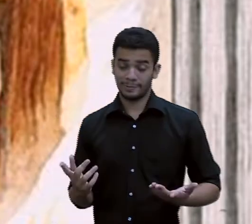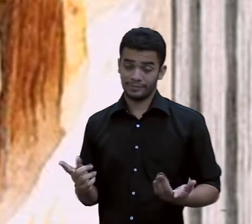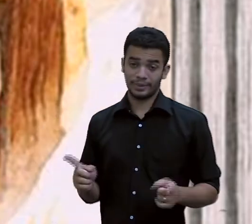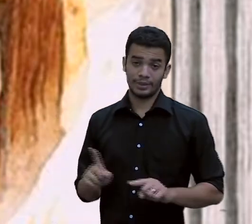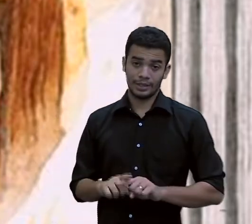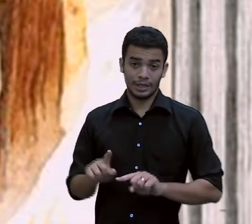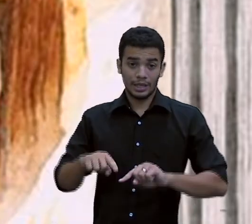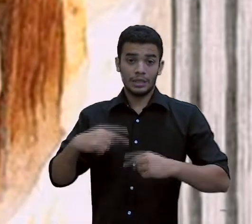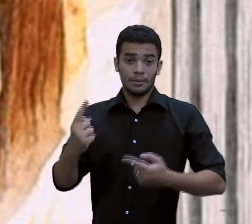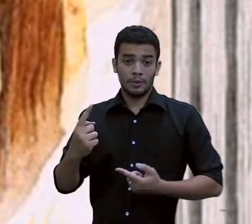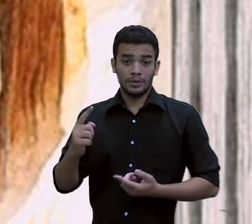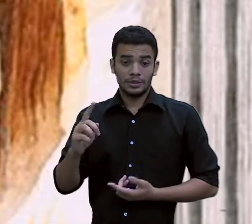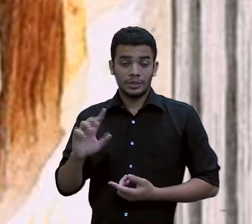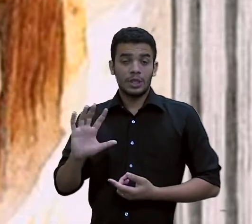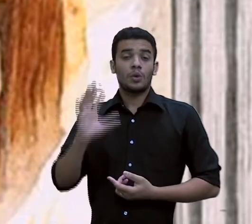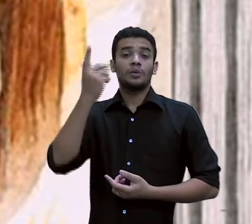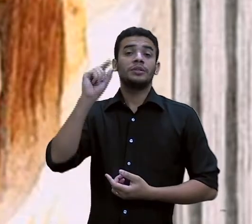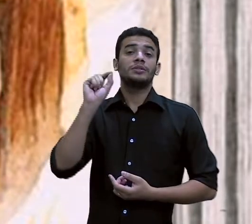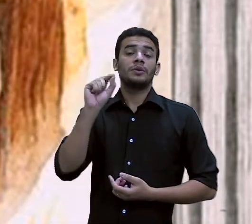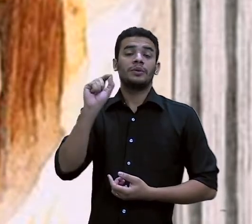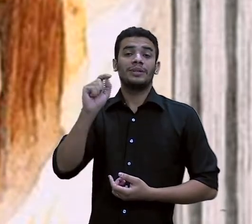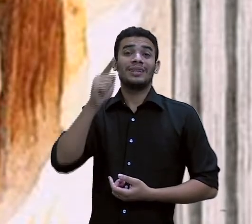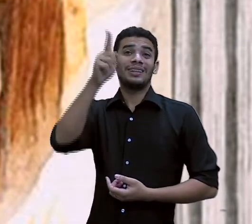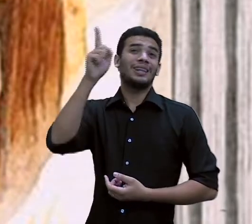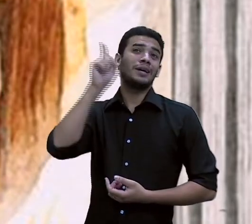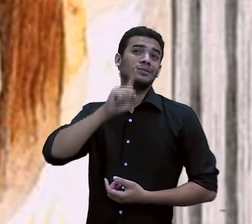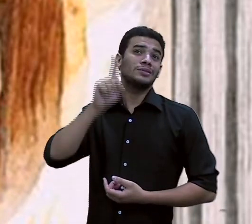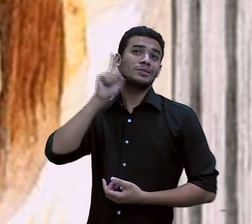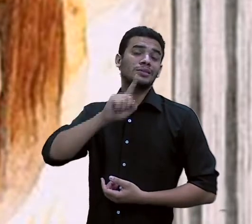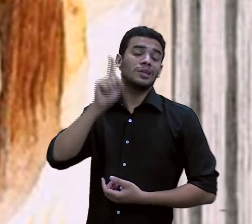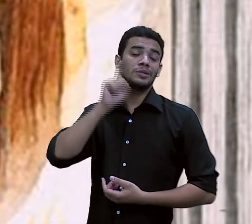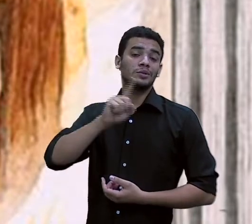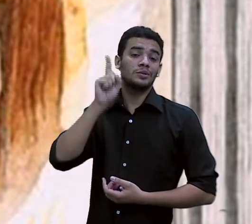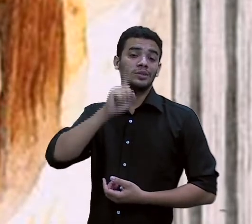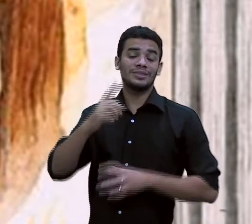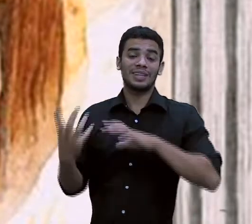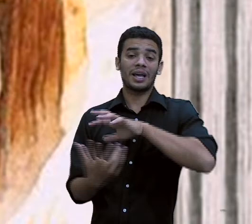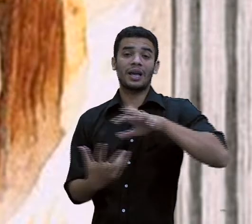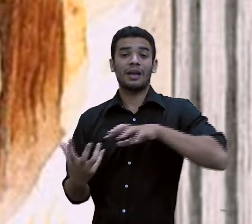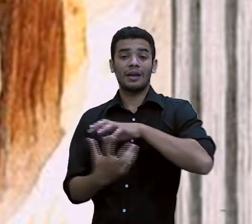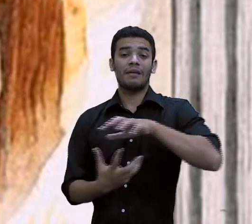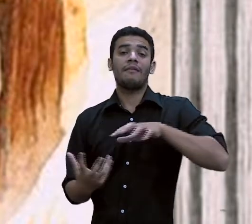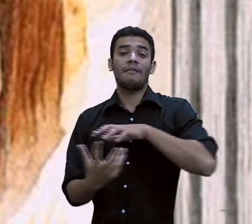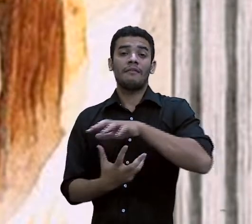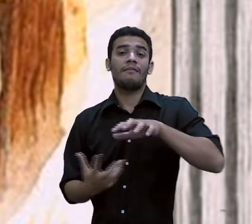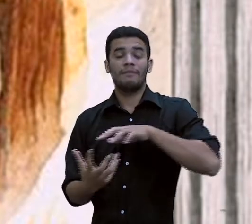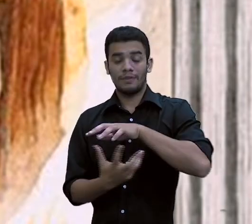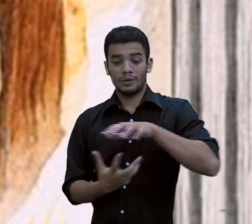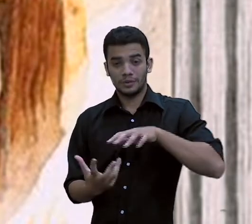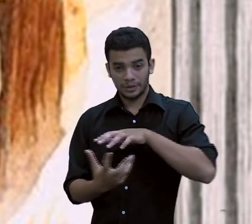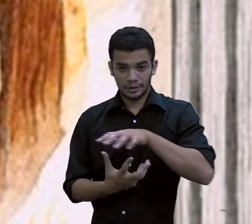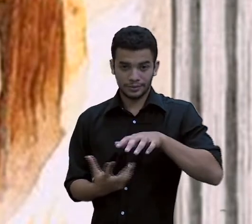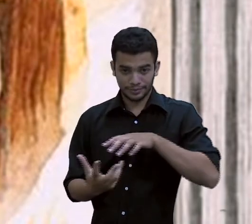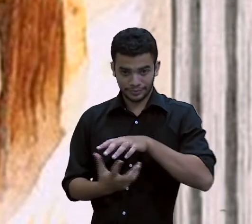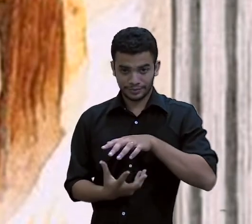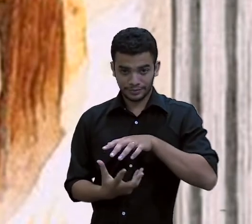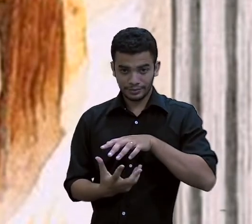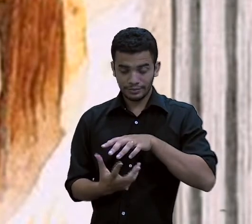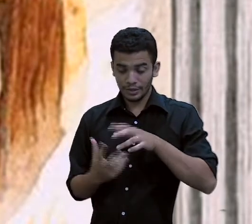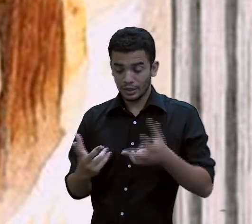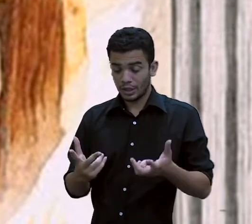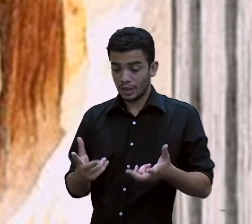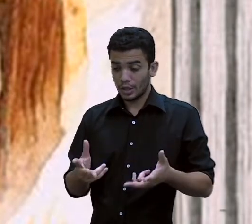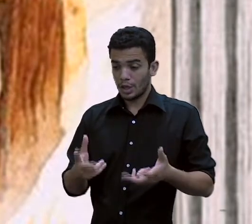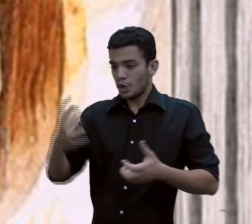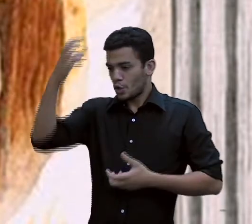Unidos. Vendo que os britânicos não poderiam acudir os portugueses, o rei espanhol Carlos III